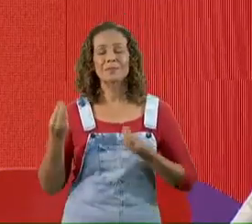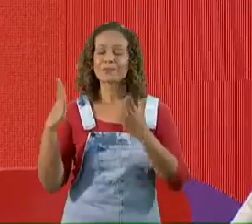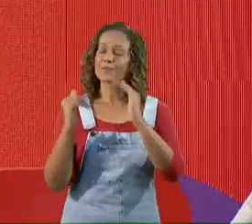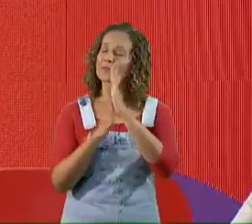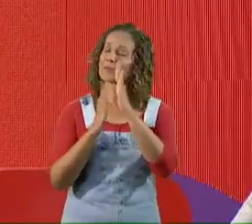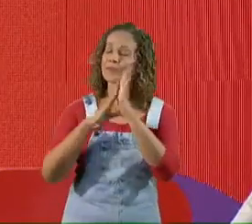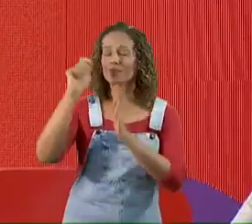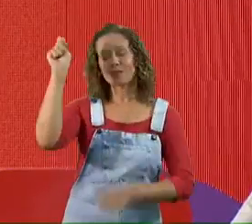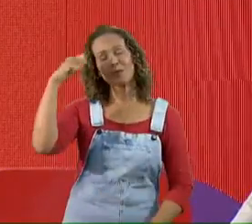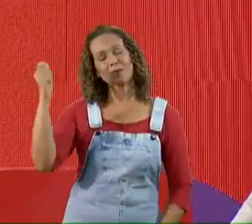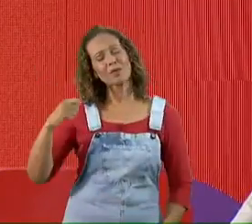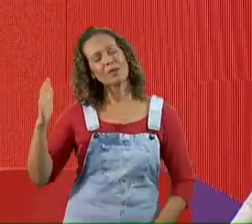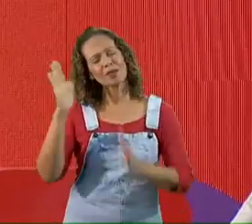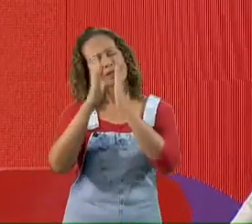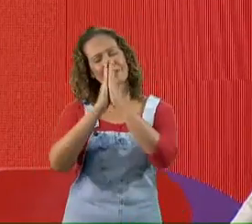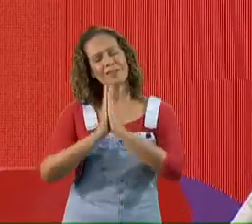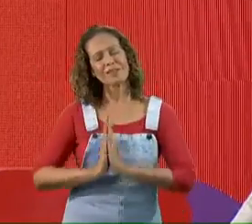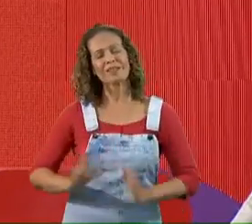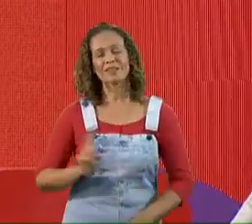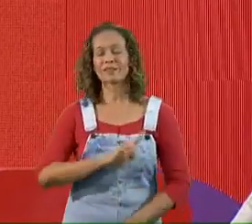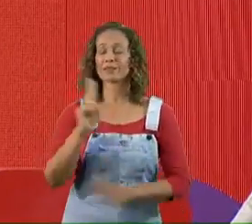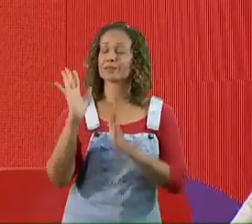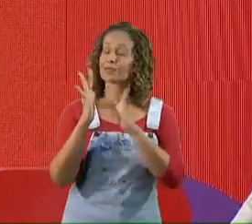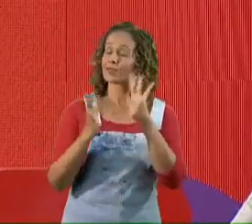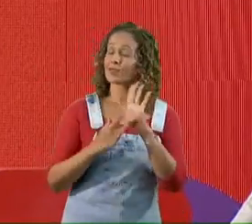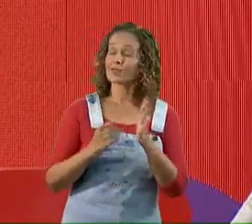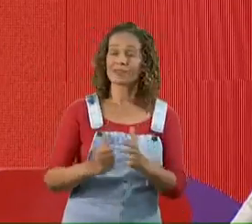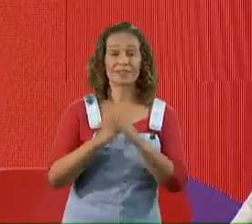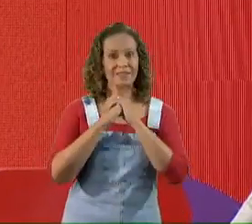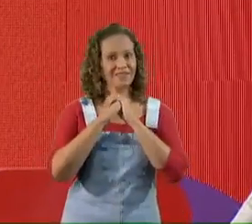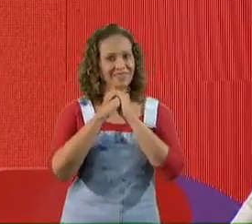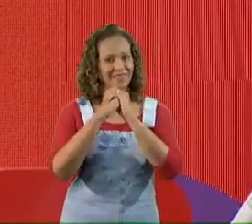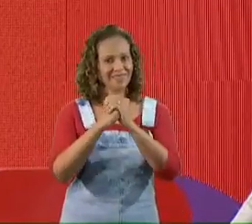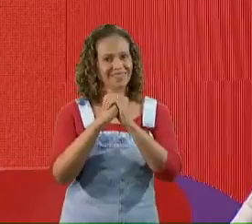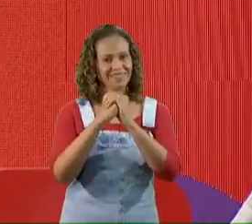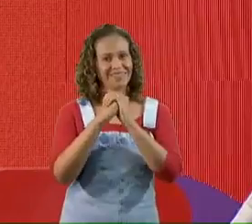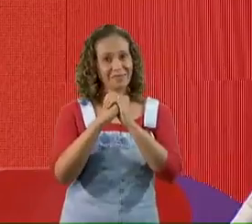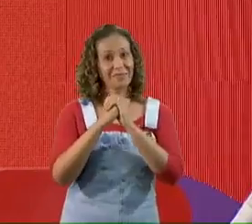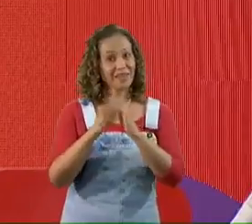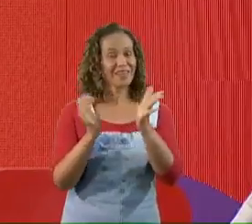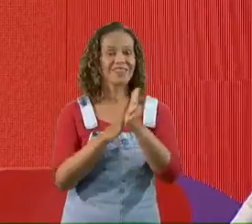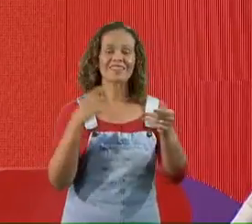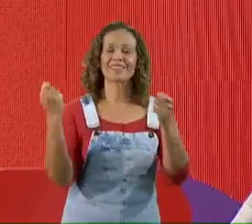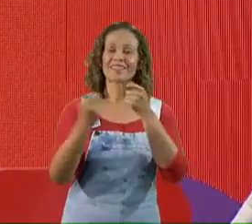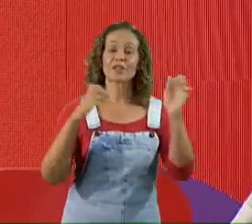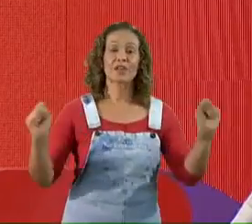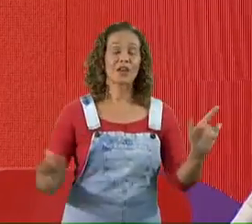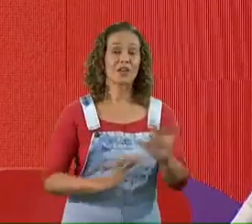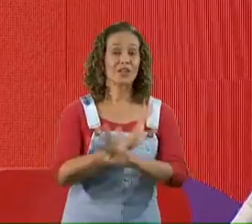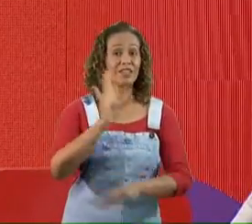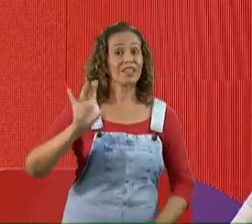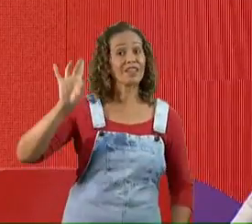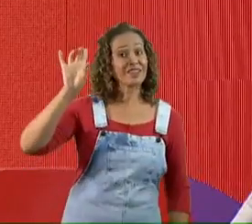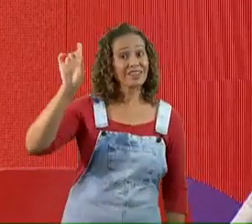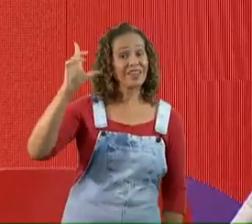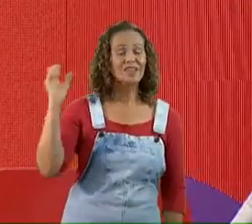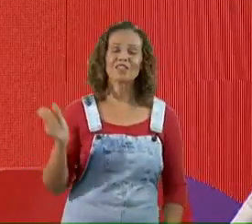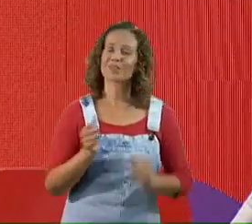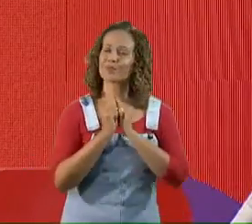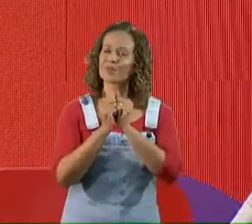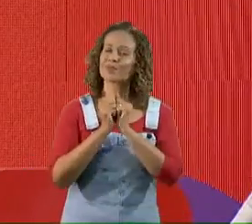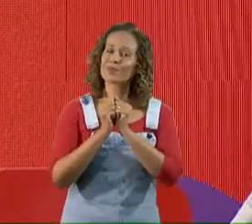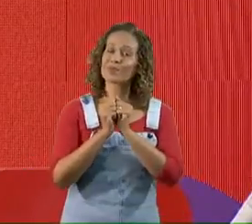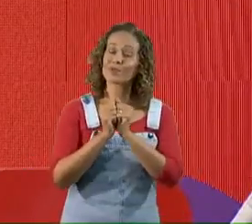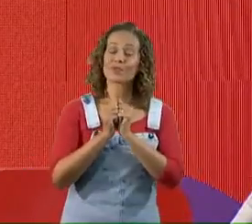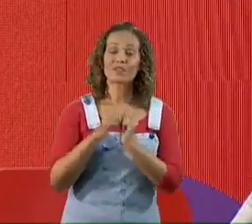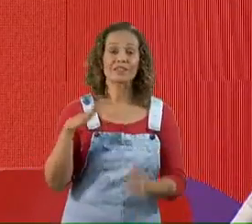tua honra e para a tua adoração. Em nome de Jesus, amém, aleluia, glória a Deus. Vamos juntos